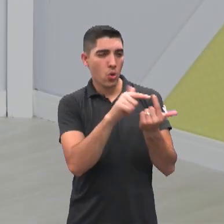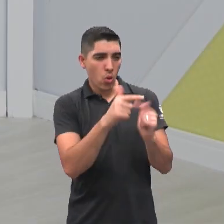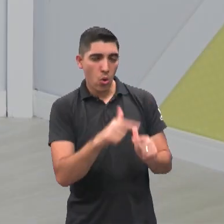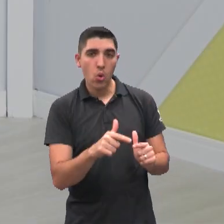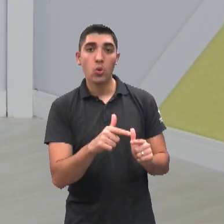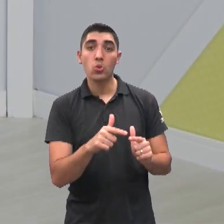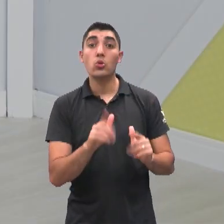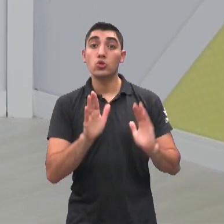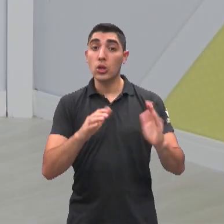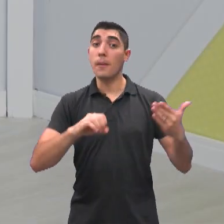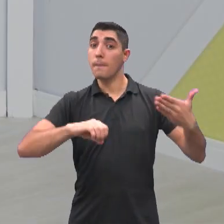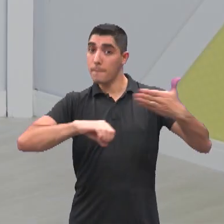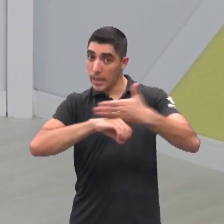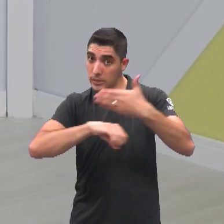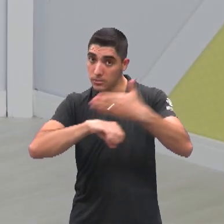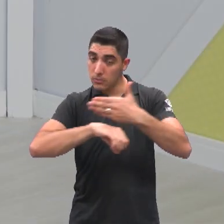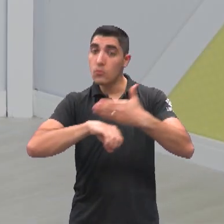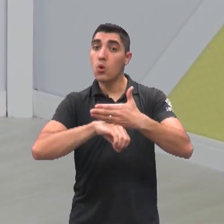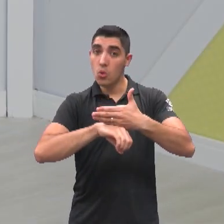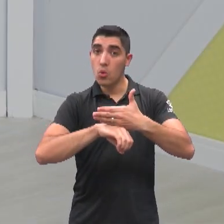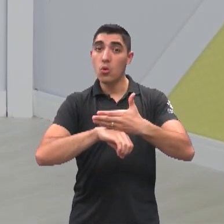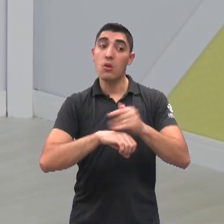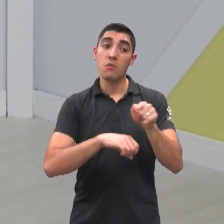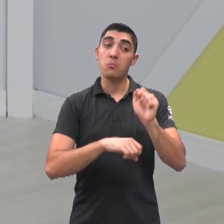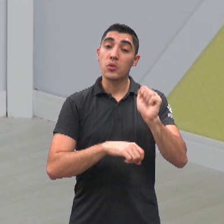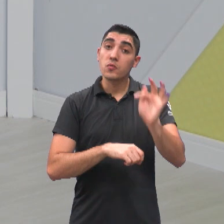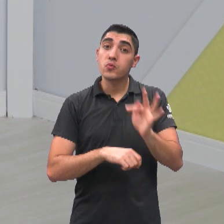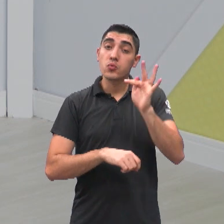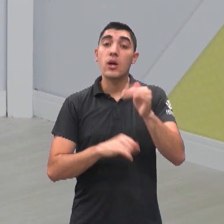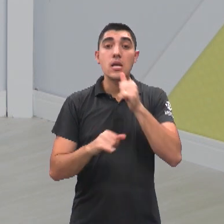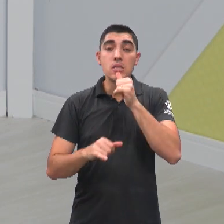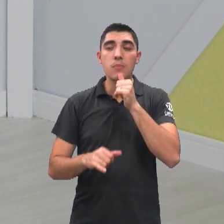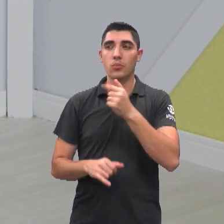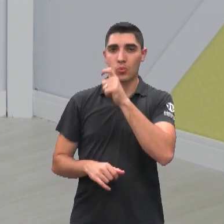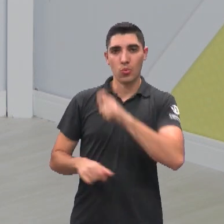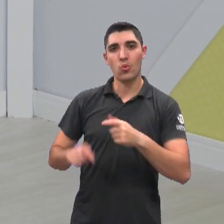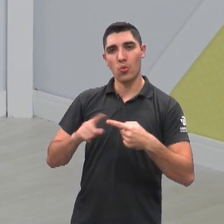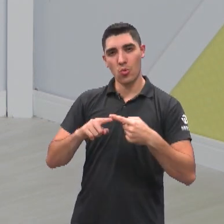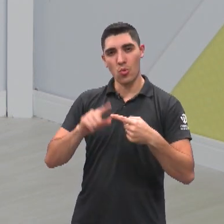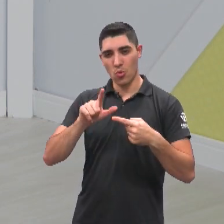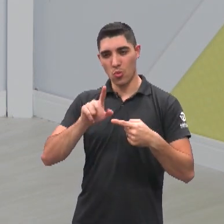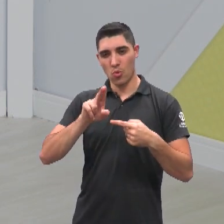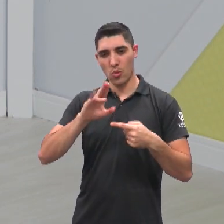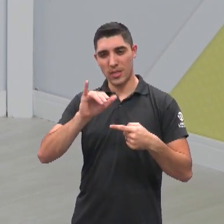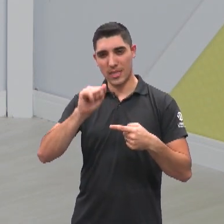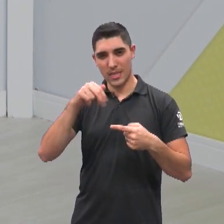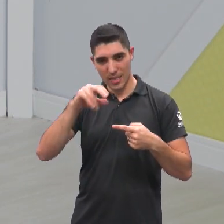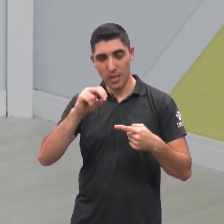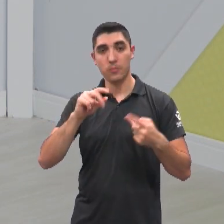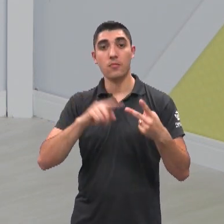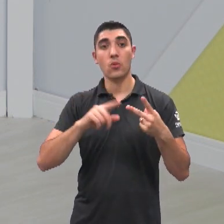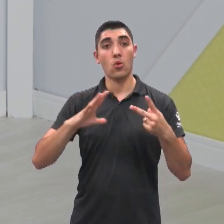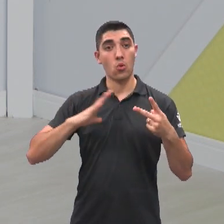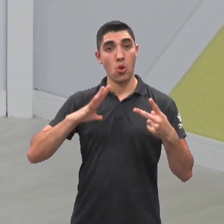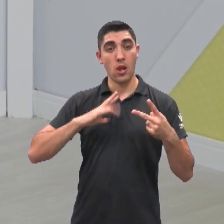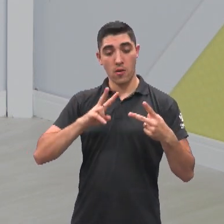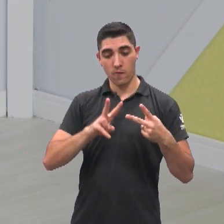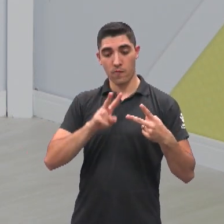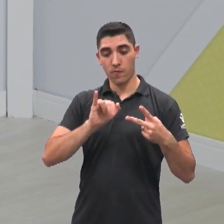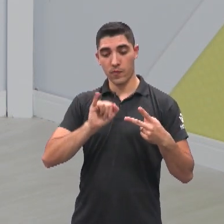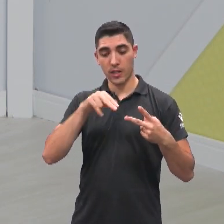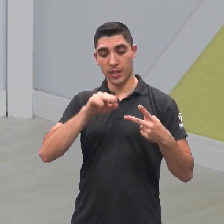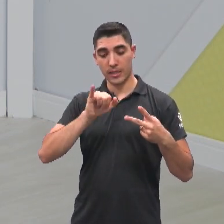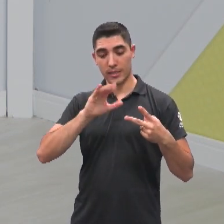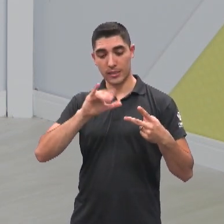podem ser futuros contratados do São José. Um deles era o Luciano, que foi anunciado hoje. O goleiro Vinícius Fávero